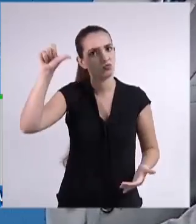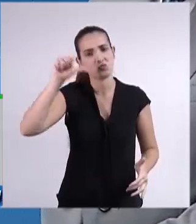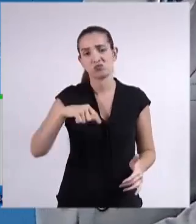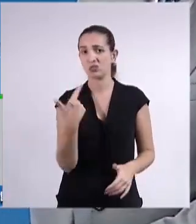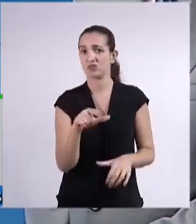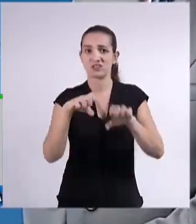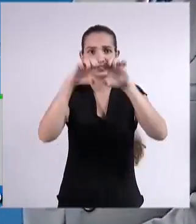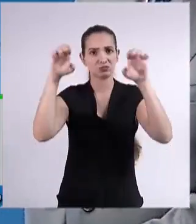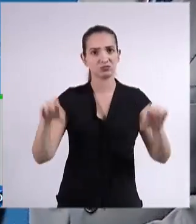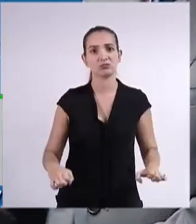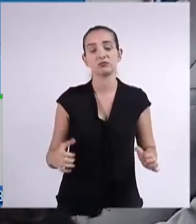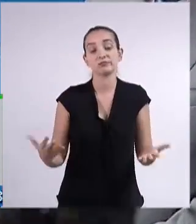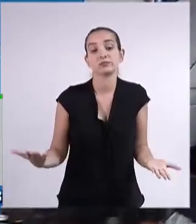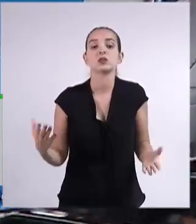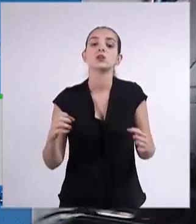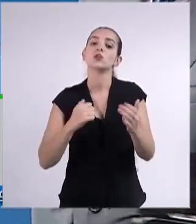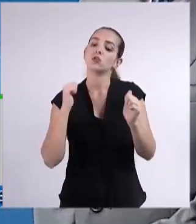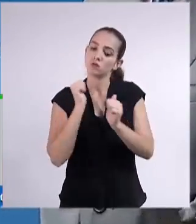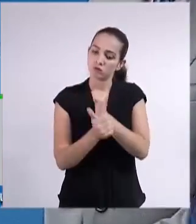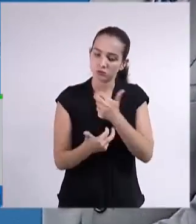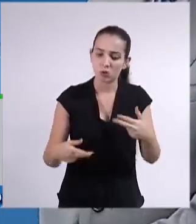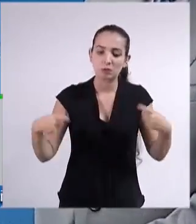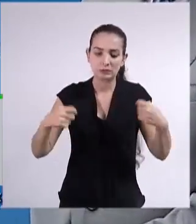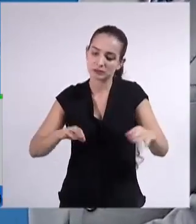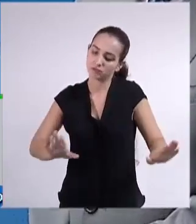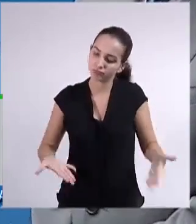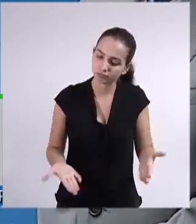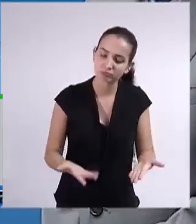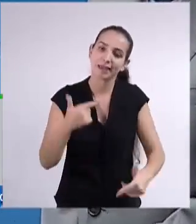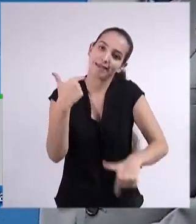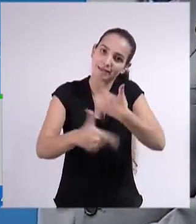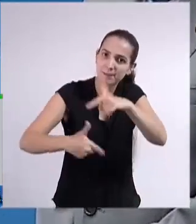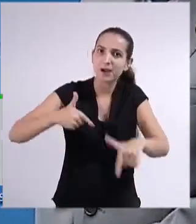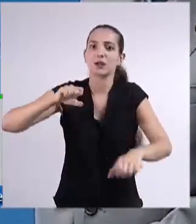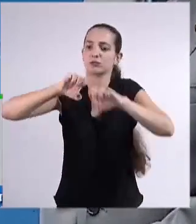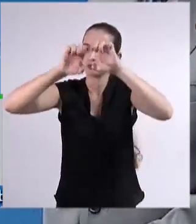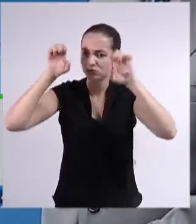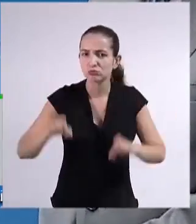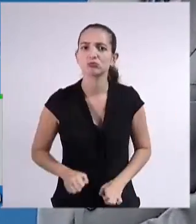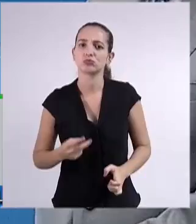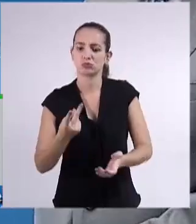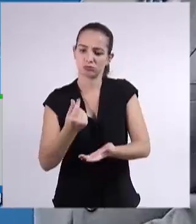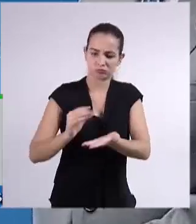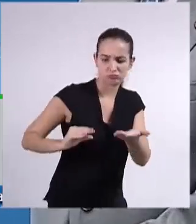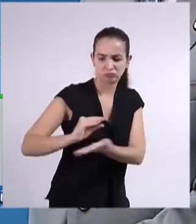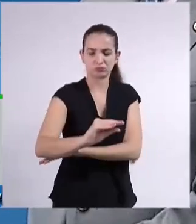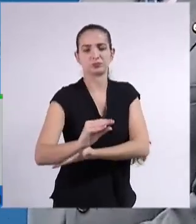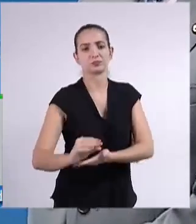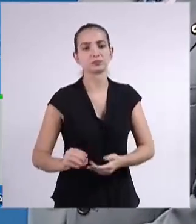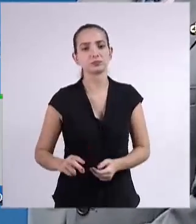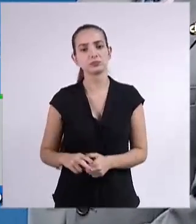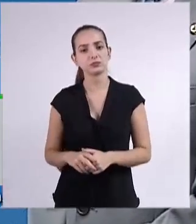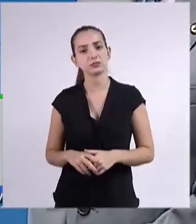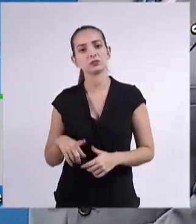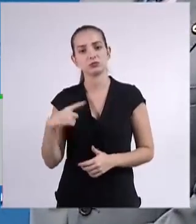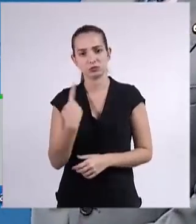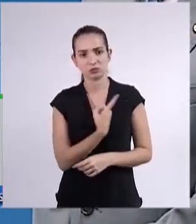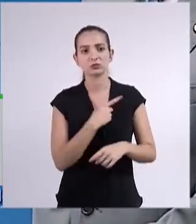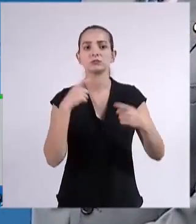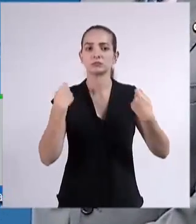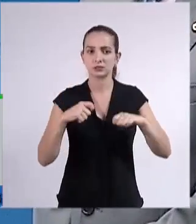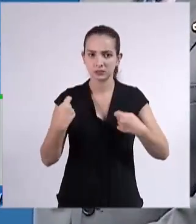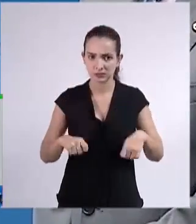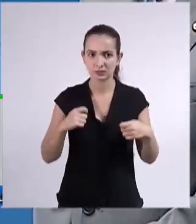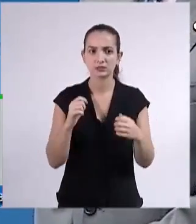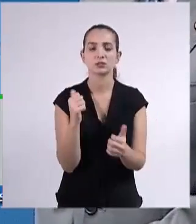condição. E o futebol todo mundo sabe que precisa de estrutura, precisa de trabalho. E essa parte a gente precisa, para encerrar, a gente precisa de